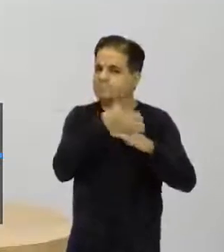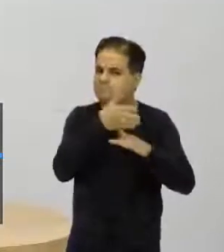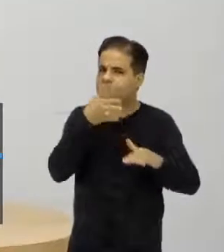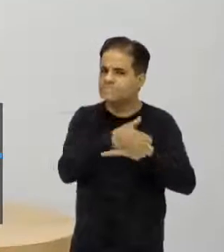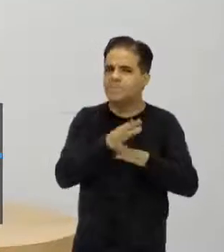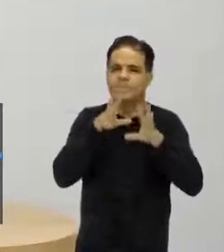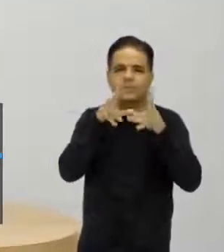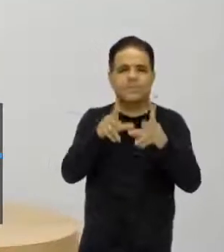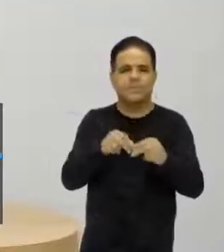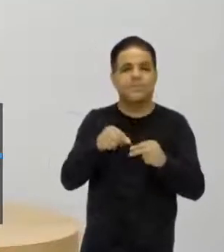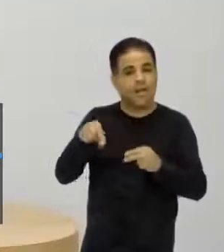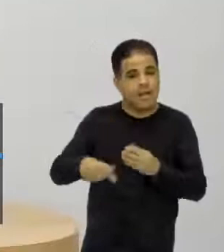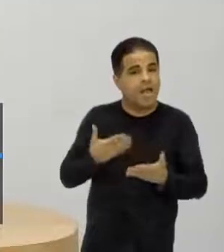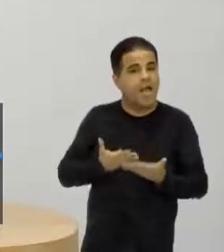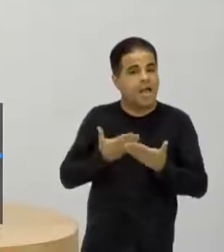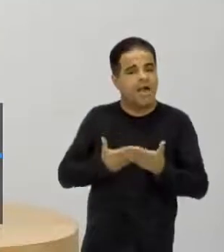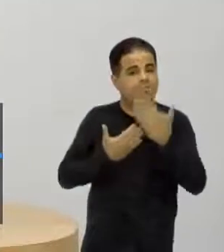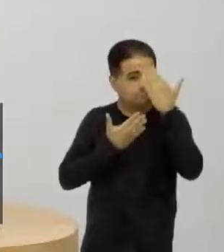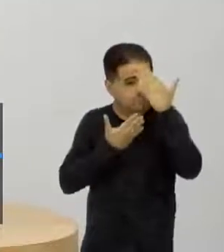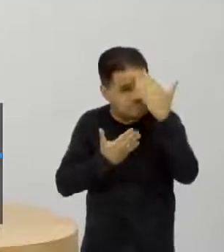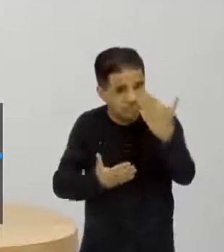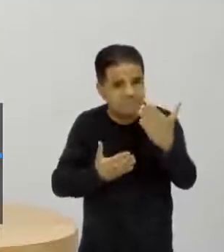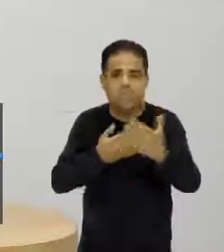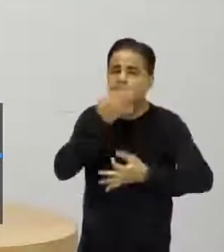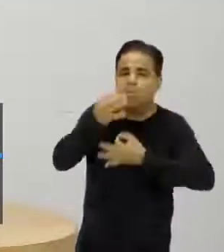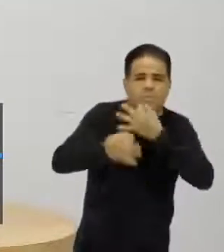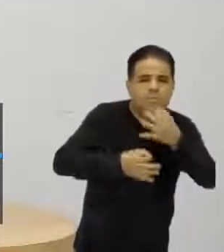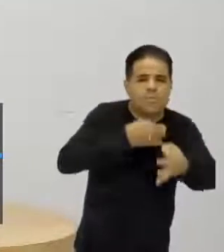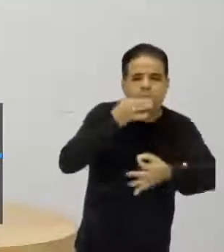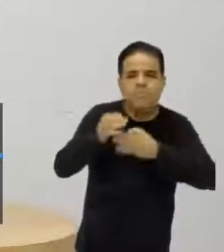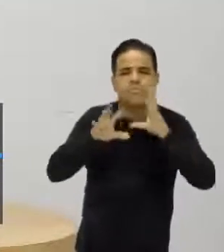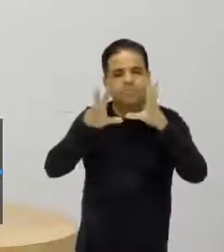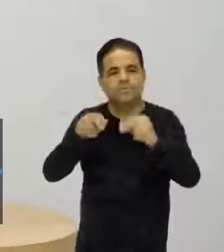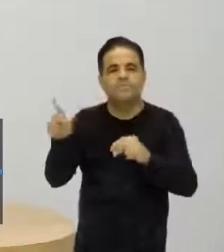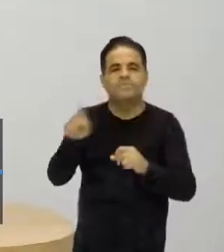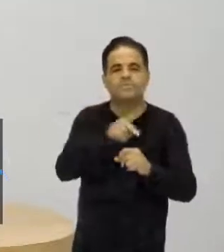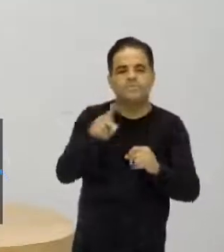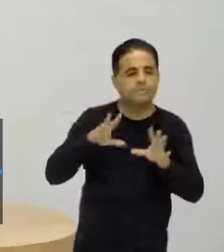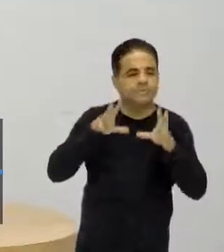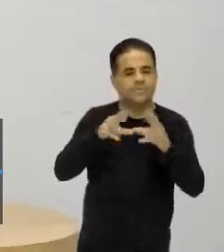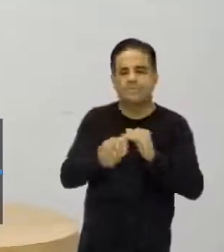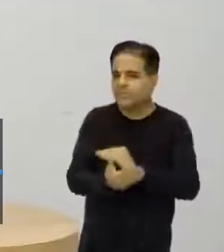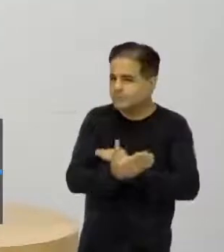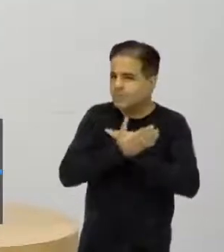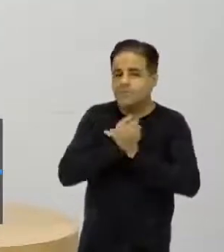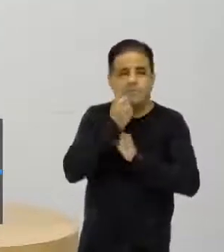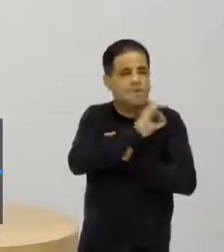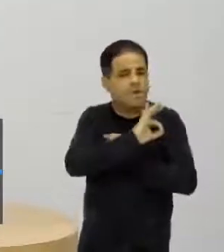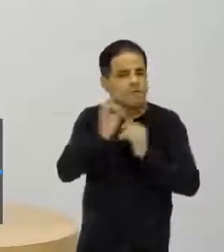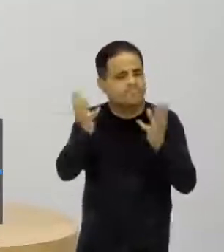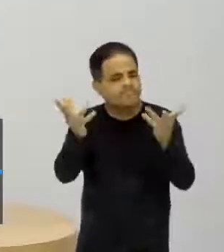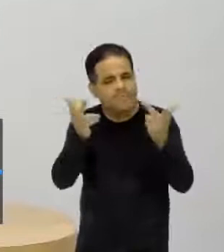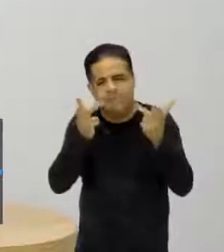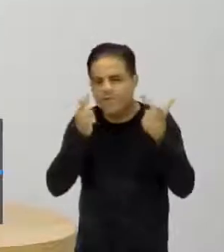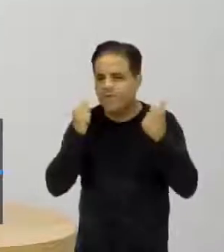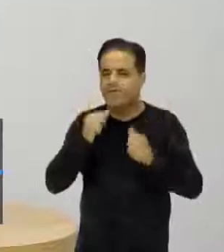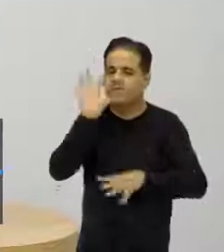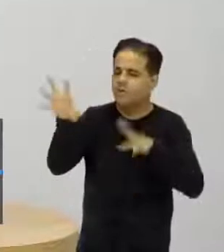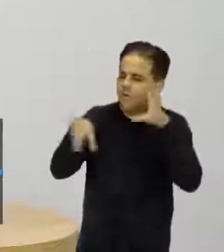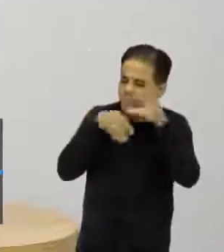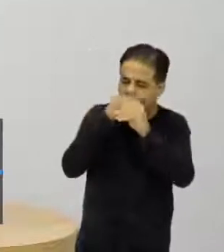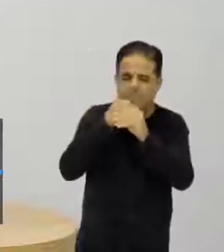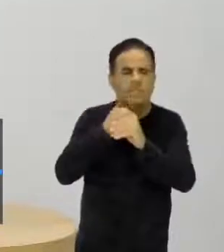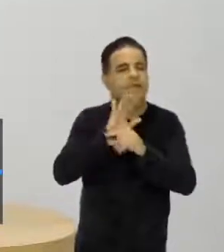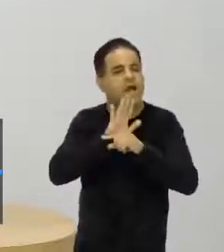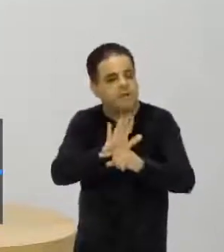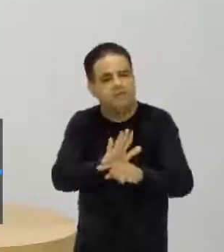todos vocês na nossa aula. Muito obrigada, né? As contribuições dos nossos professores são sempre fantásticas, né, Sim, Giba? Eles legal. complementam aí